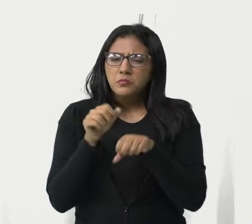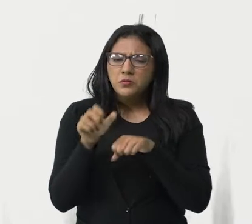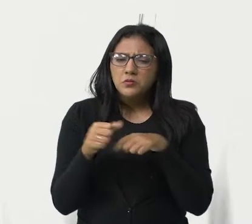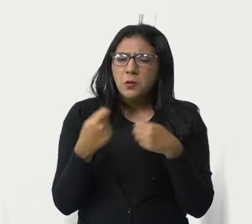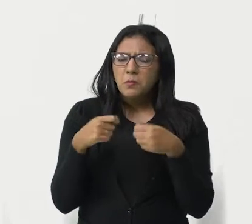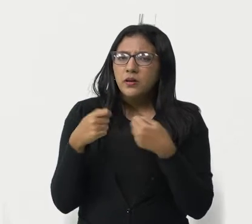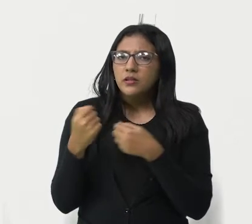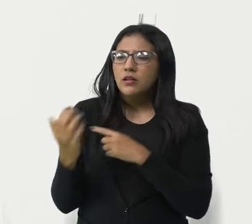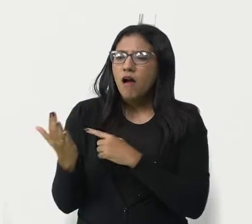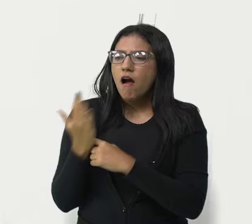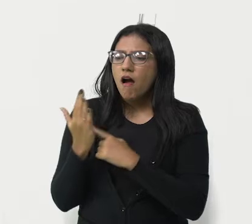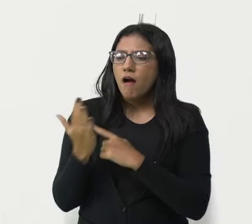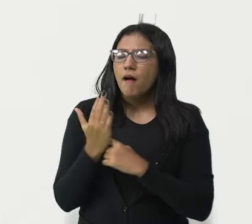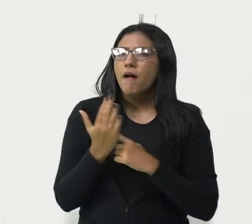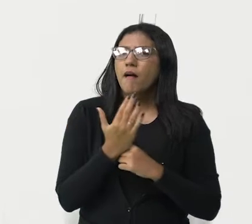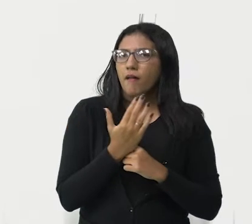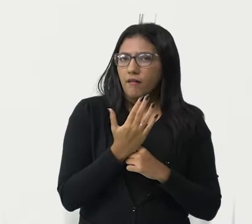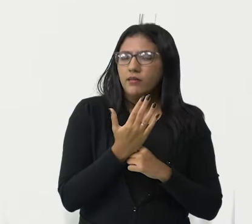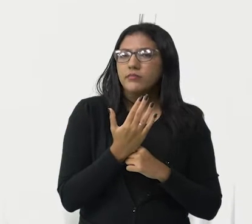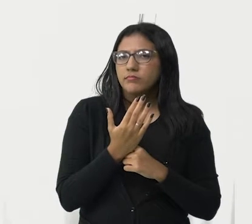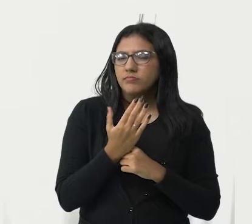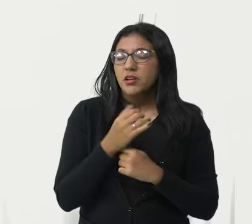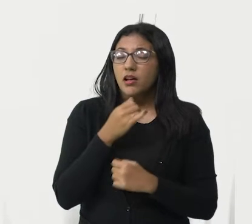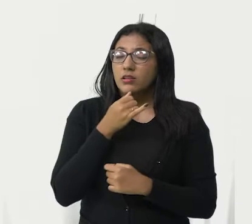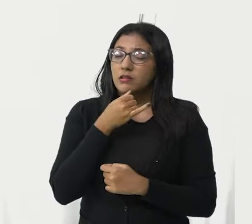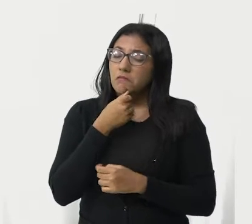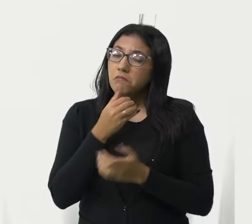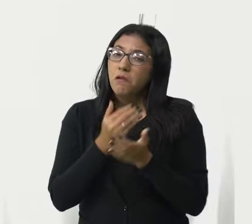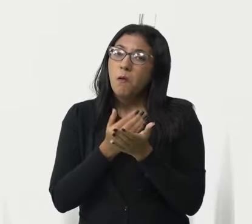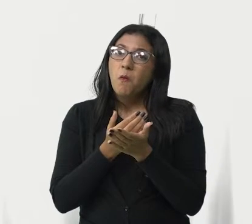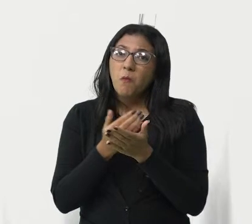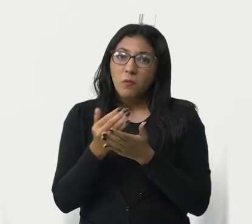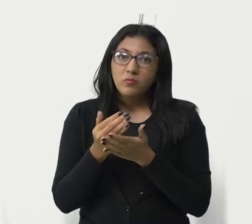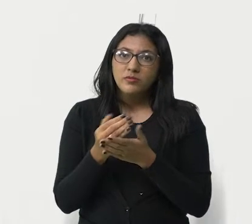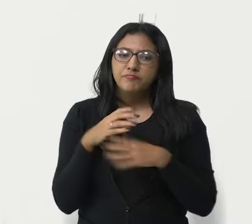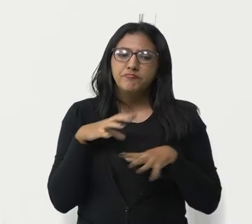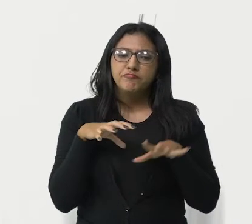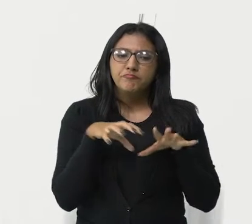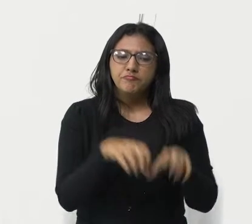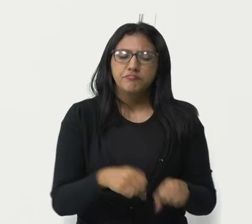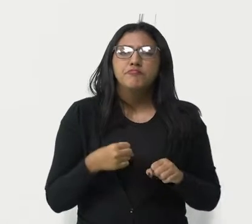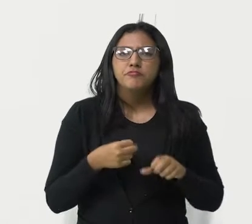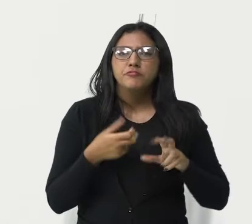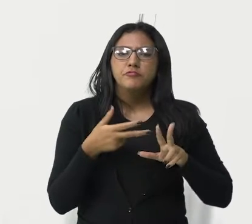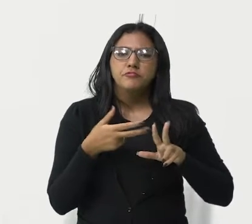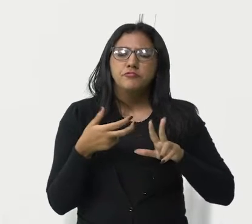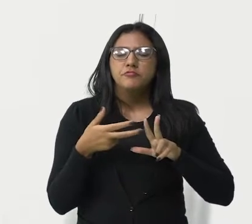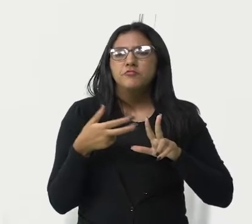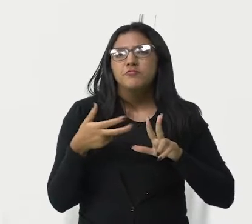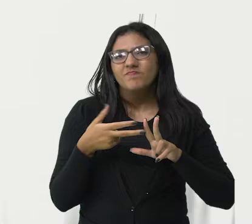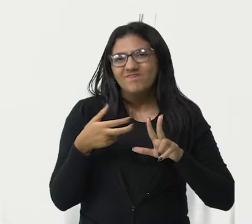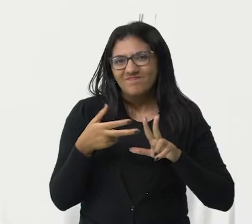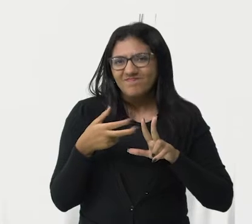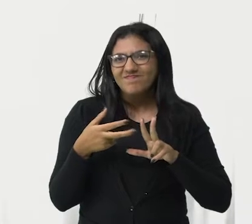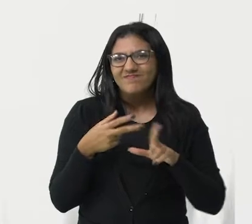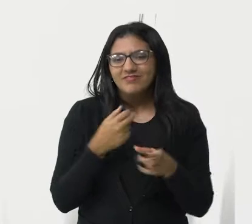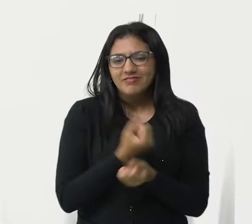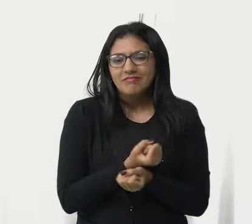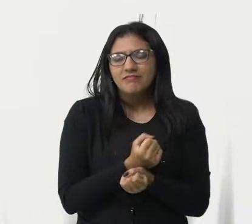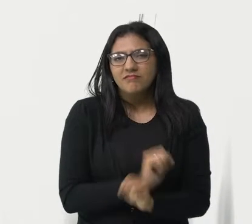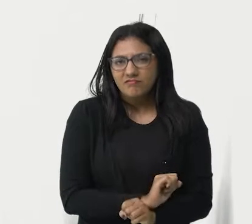algumas ajudas. Então, infelizmente, eles começam a quê? A aprisionar os indígenas, né, para